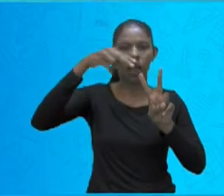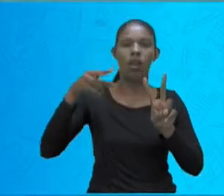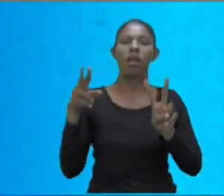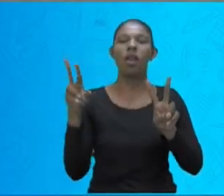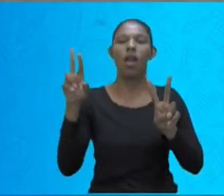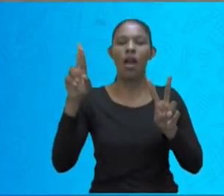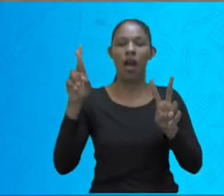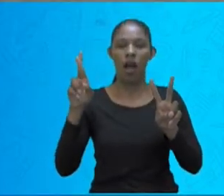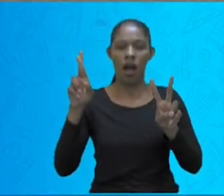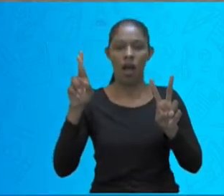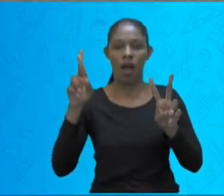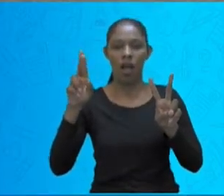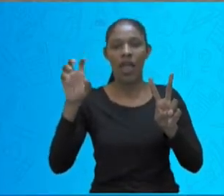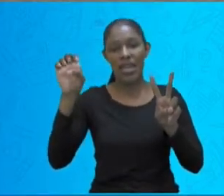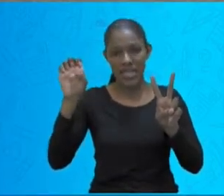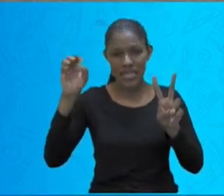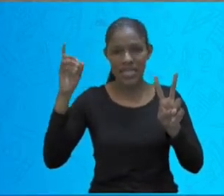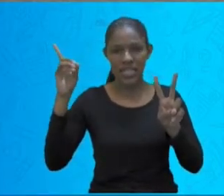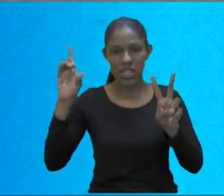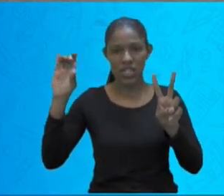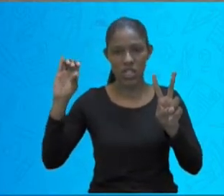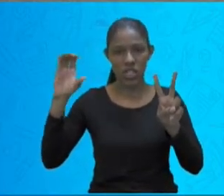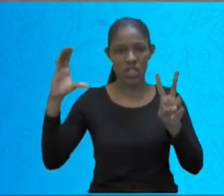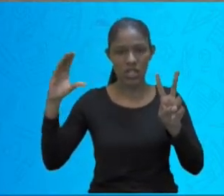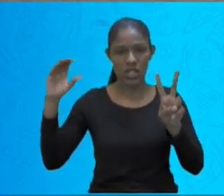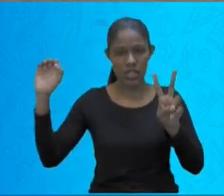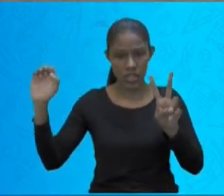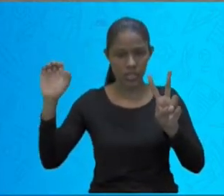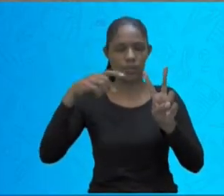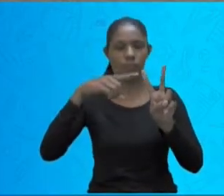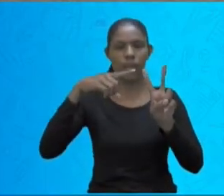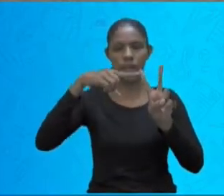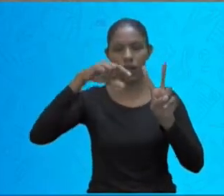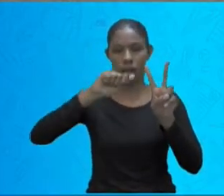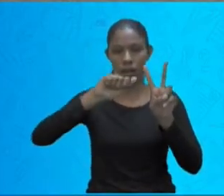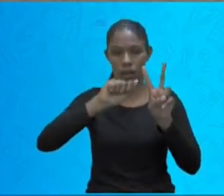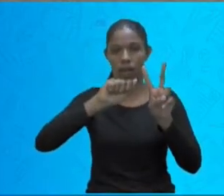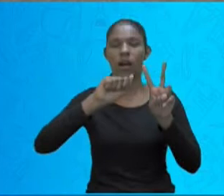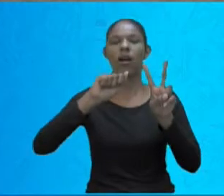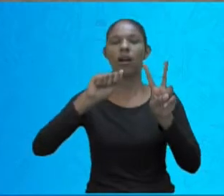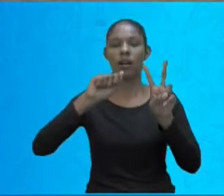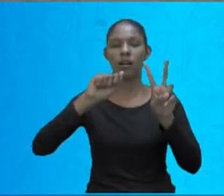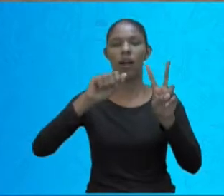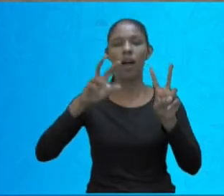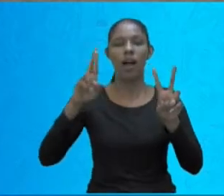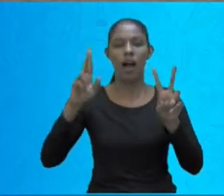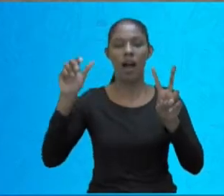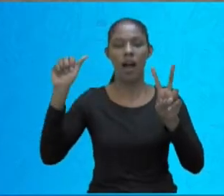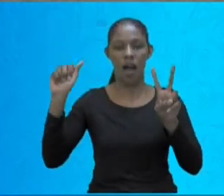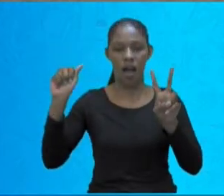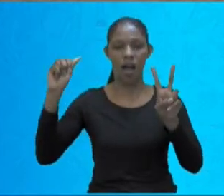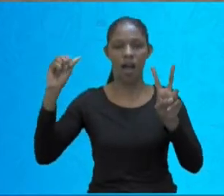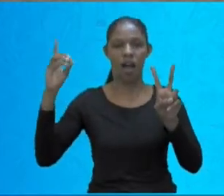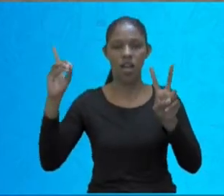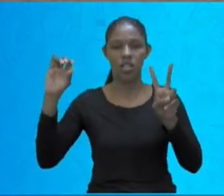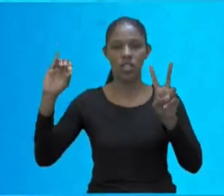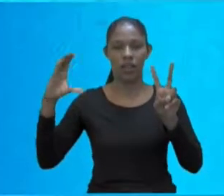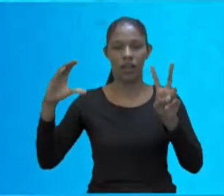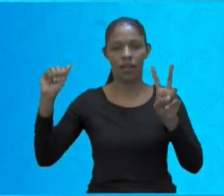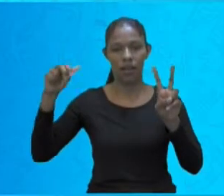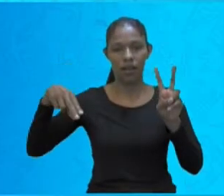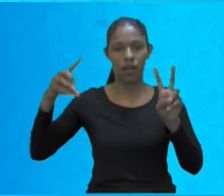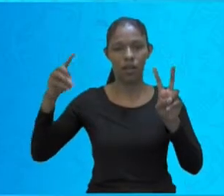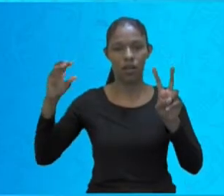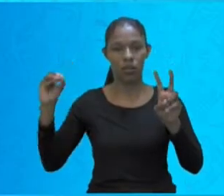A. Vejam este pequeno gráfico que eu coloquei. Aqui nós temos o índice, o número 2, que é o índice